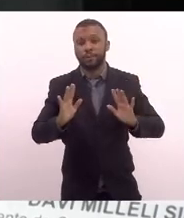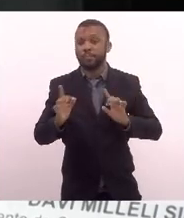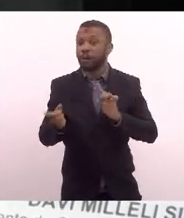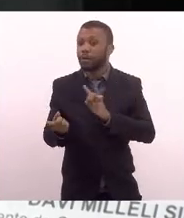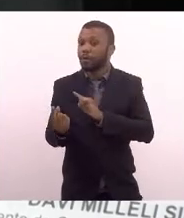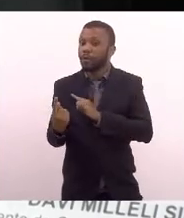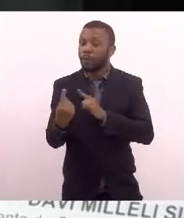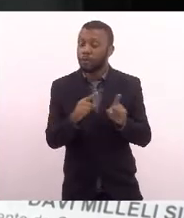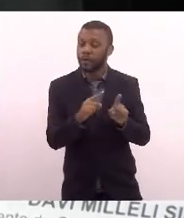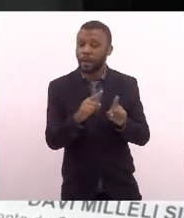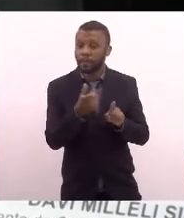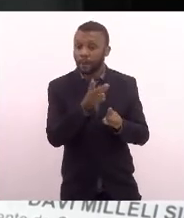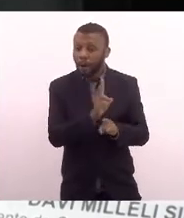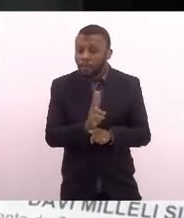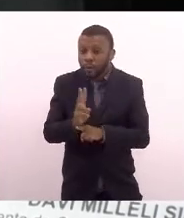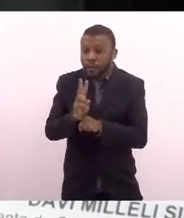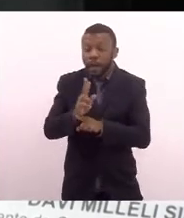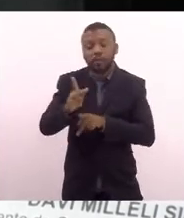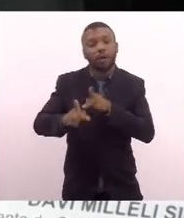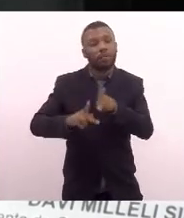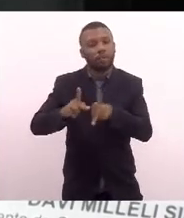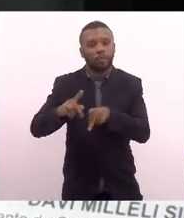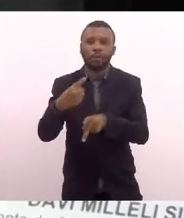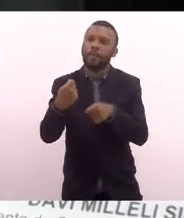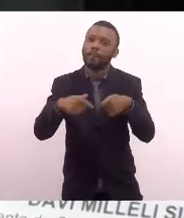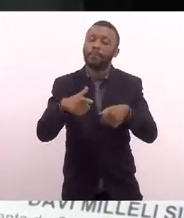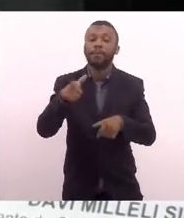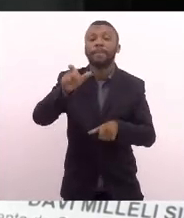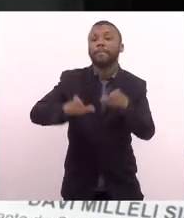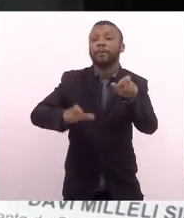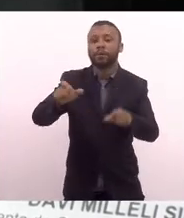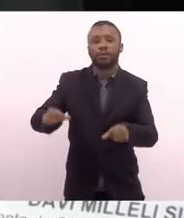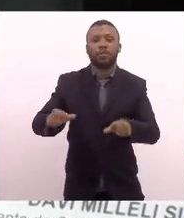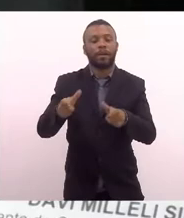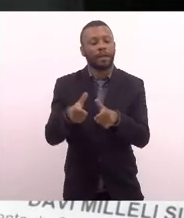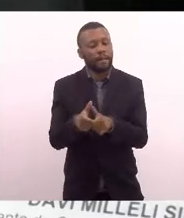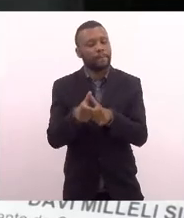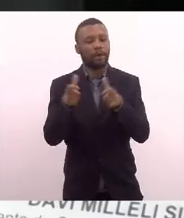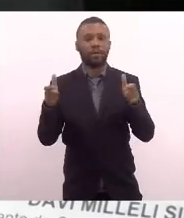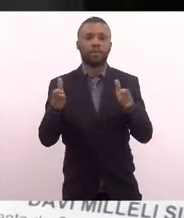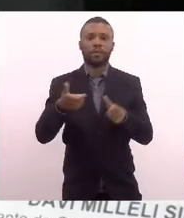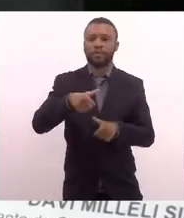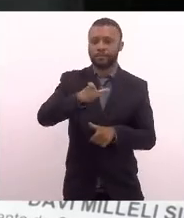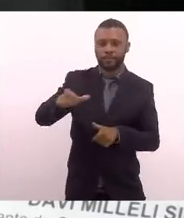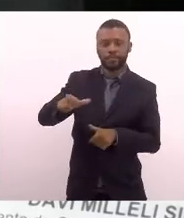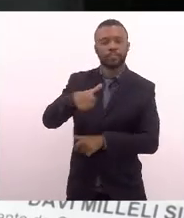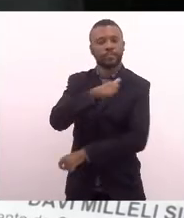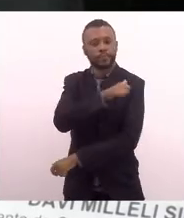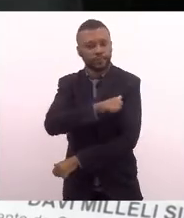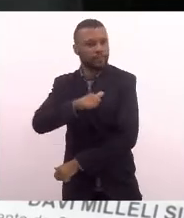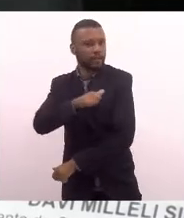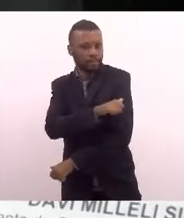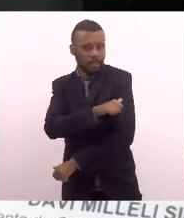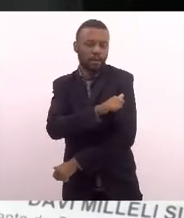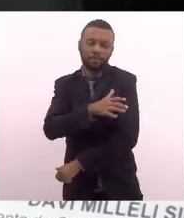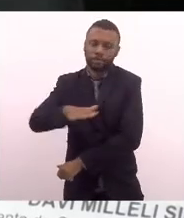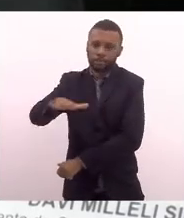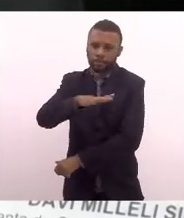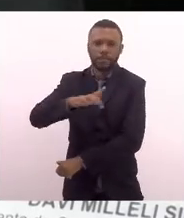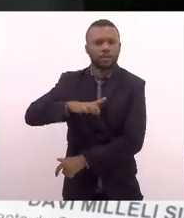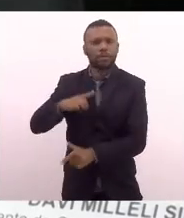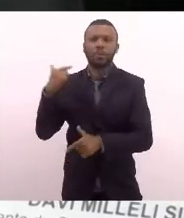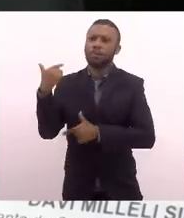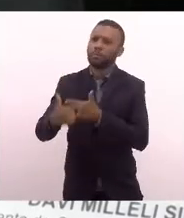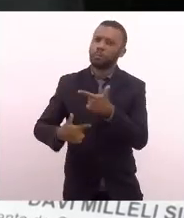cuidar do nosso povo, a gente precisa de gente. E grande parte dessa gente são enfermeiras e enfermeiros que estão no